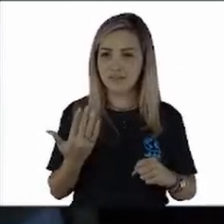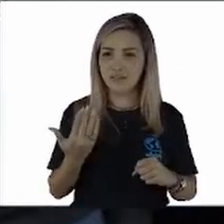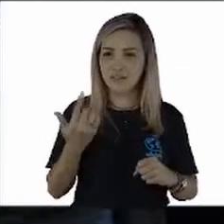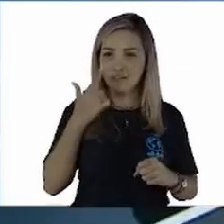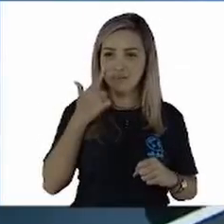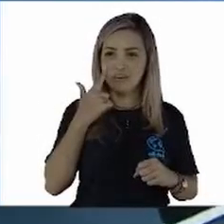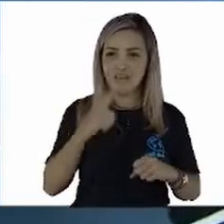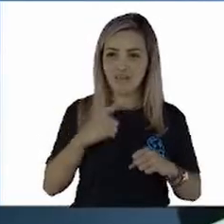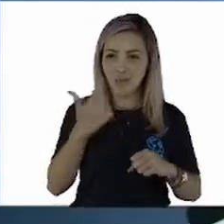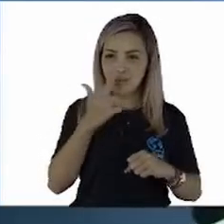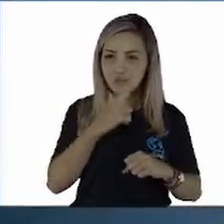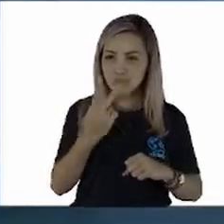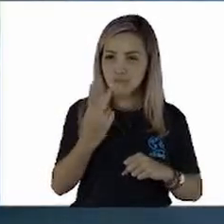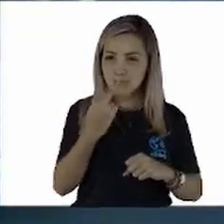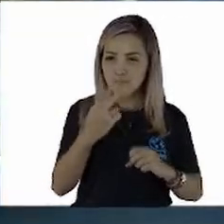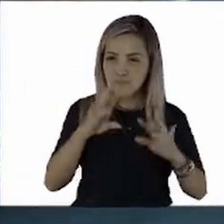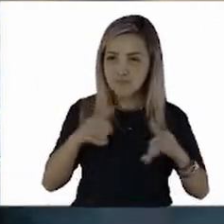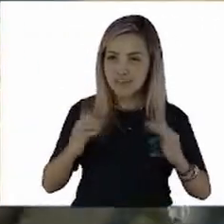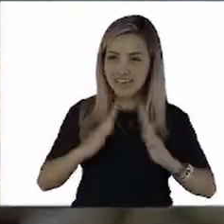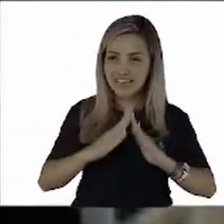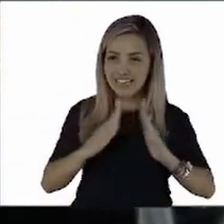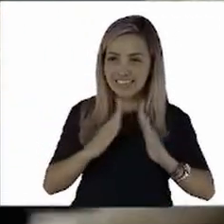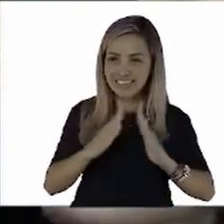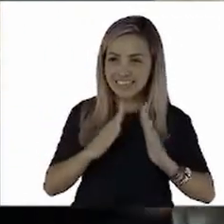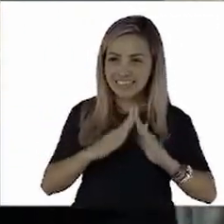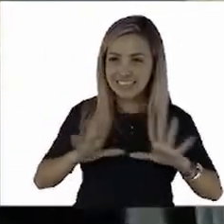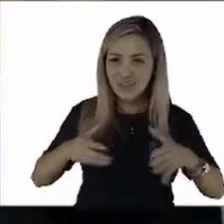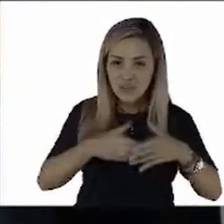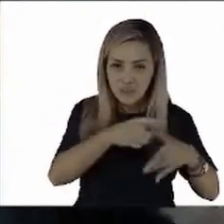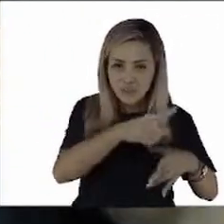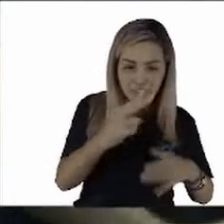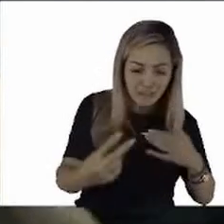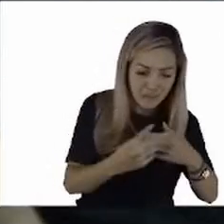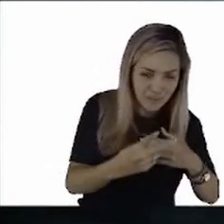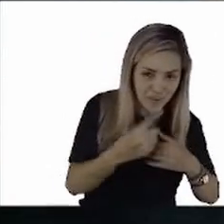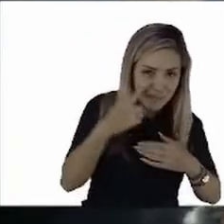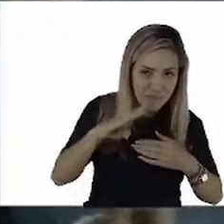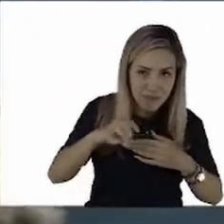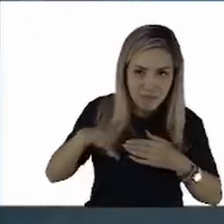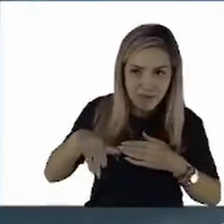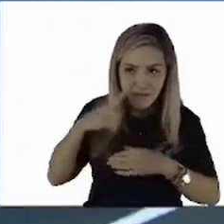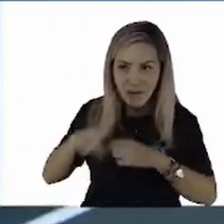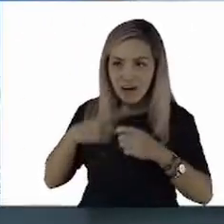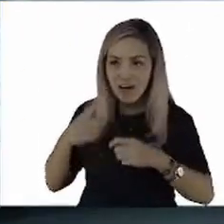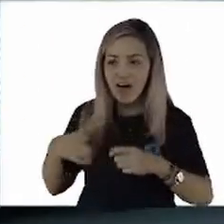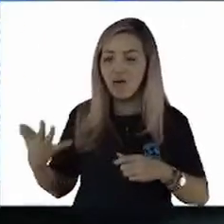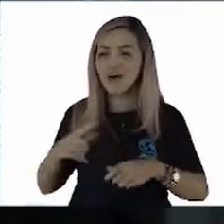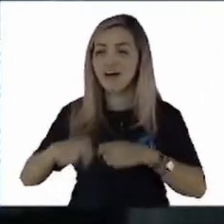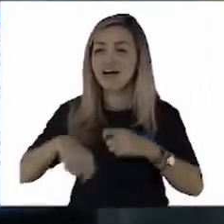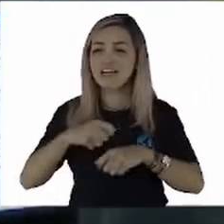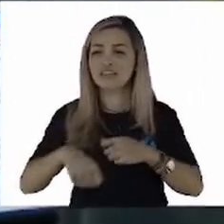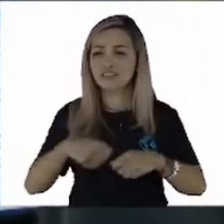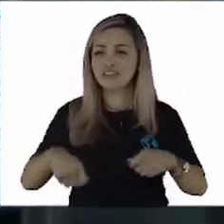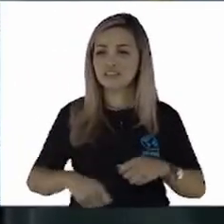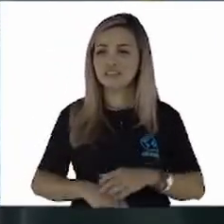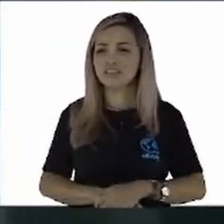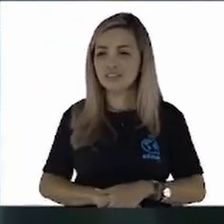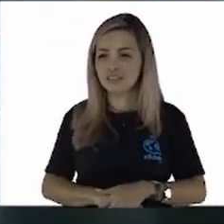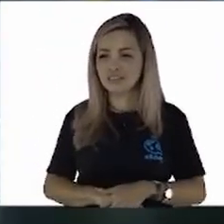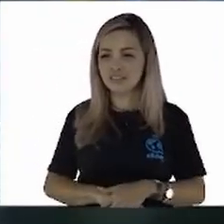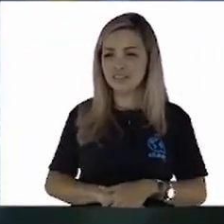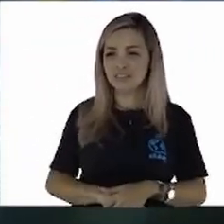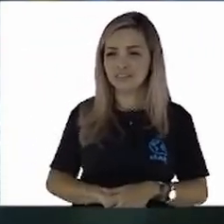câmera. Tá conseguindo pegar bem, pessoal de casa? Vê, pessoal da caravaninha de Vitor Hugo. Bem amarrado nas mãos. Vitor Hugo, na outra mão. Dá outro nó assim. Bem aí,